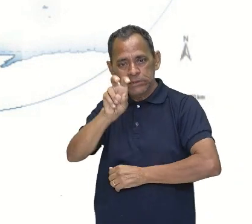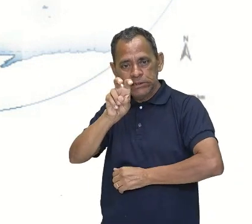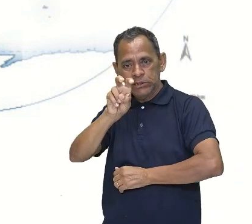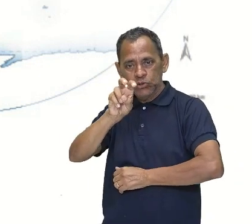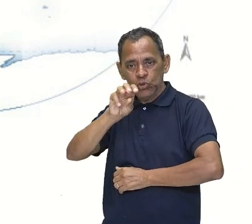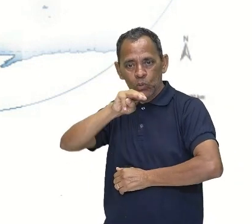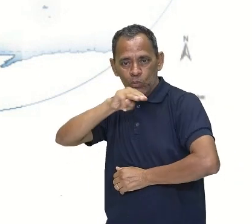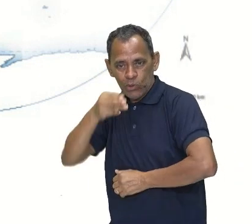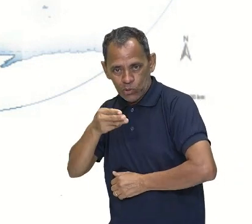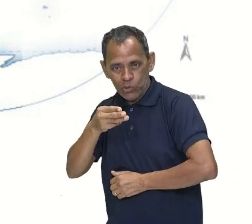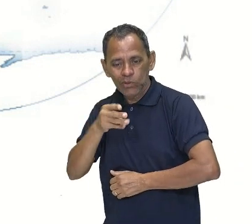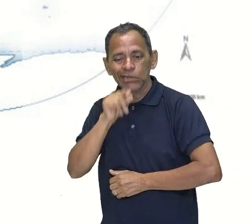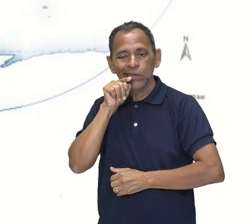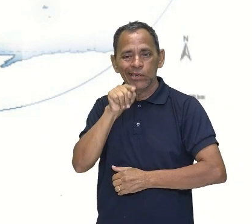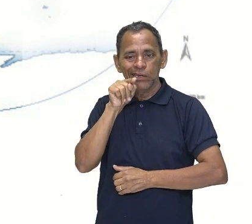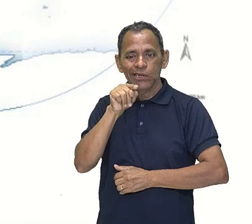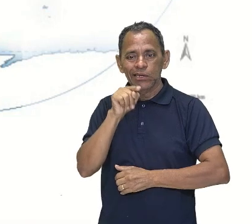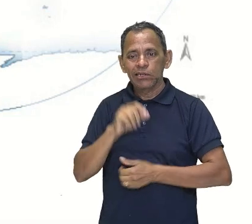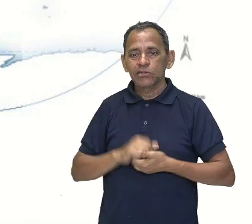seria uma escala